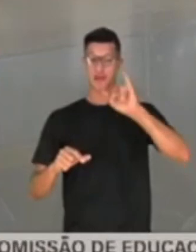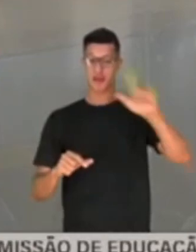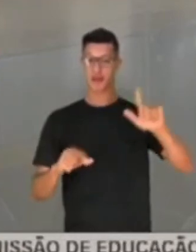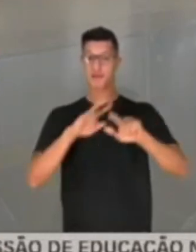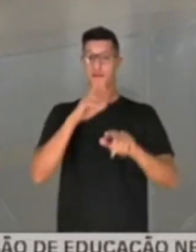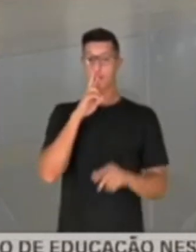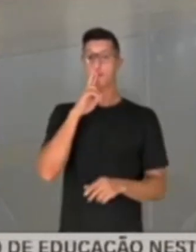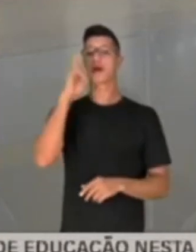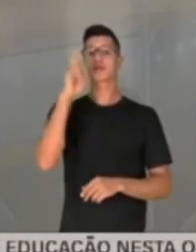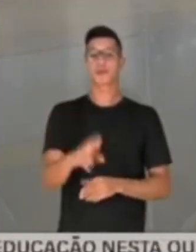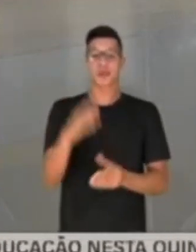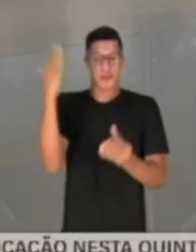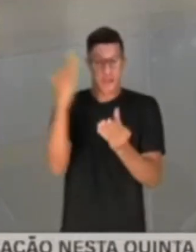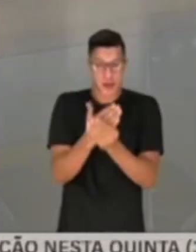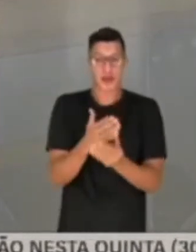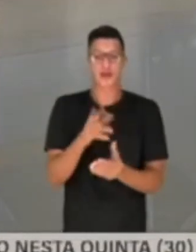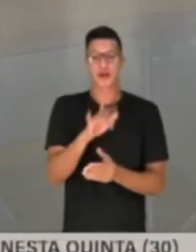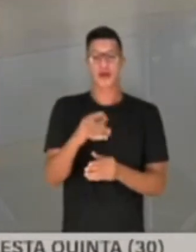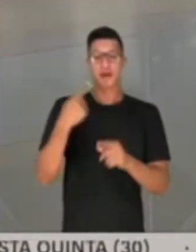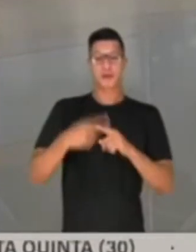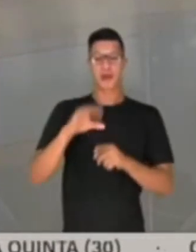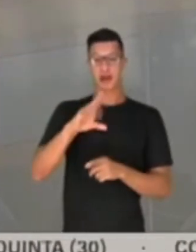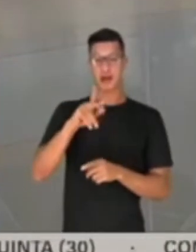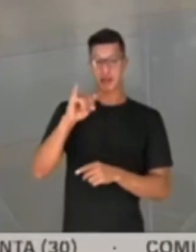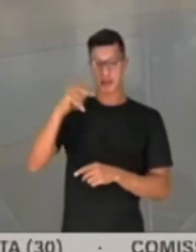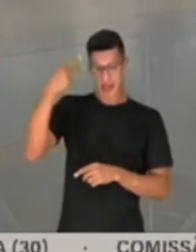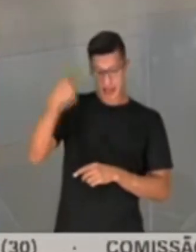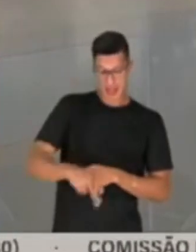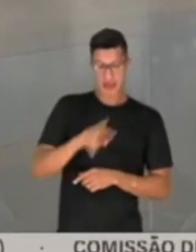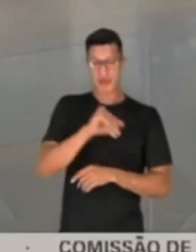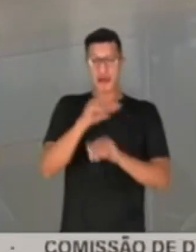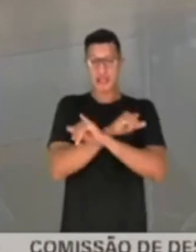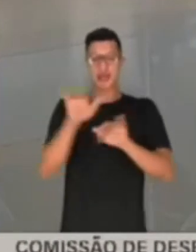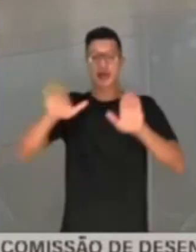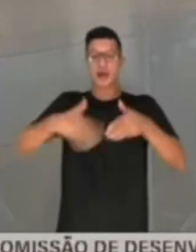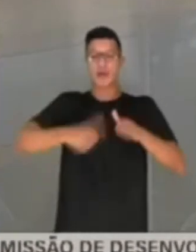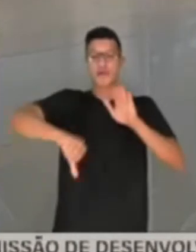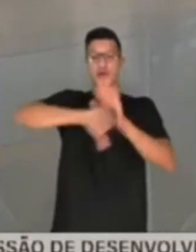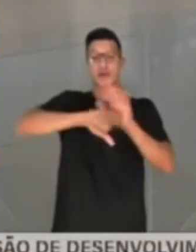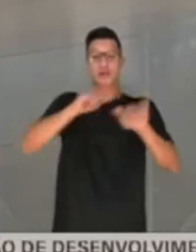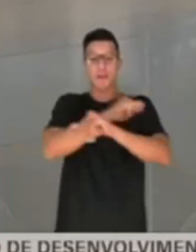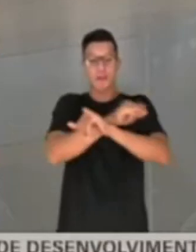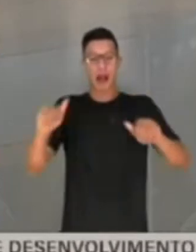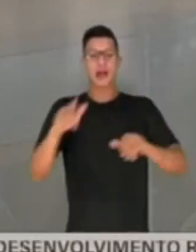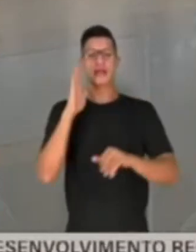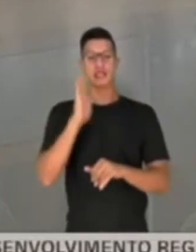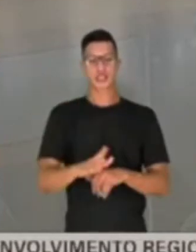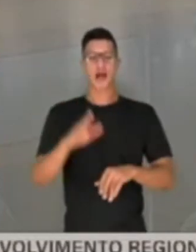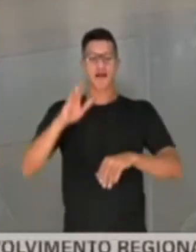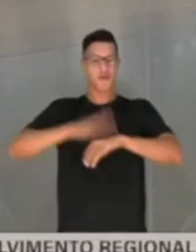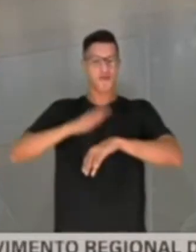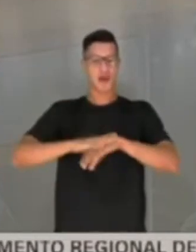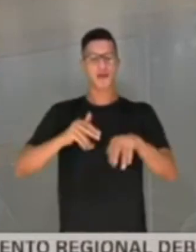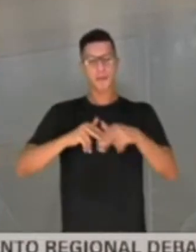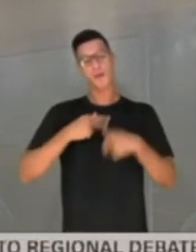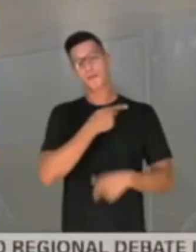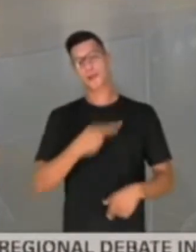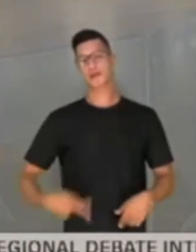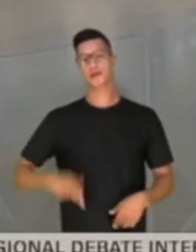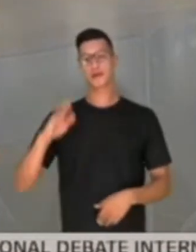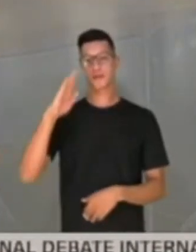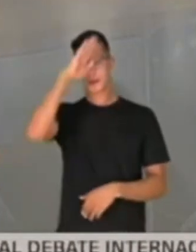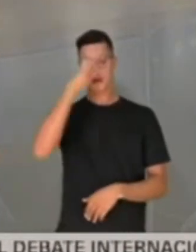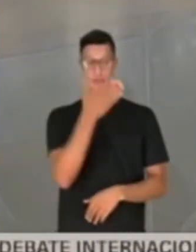vai responder, porque essa CPI aqui vai dizer quais foram os crimes que foram cometidos por ele e